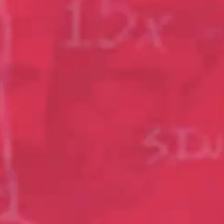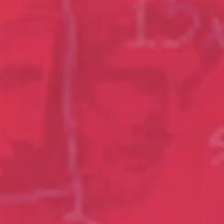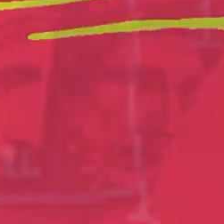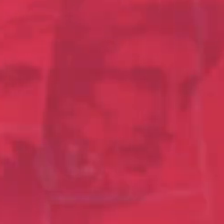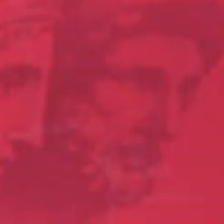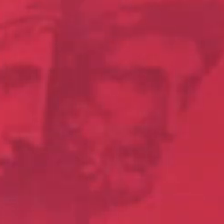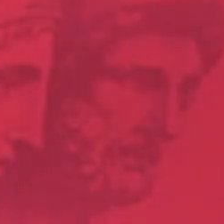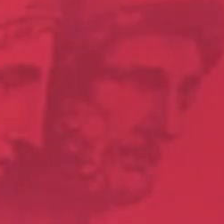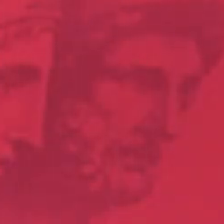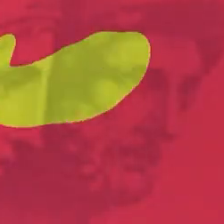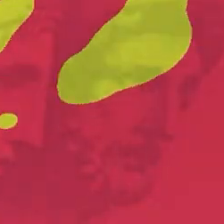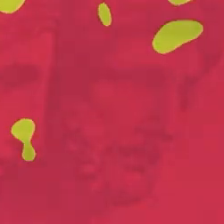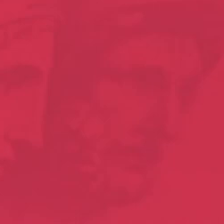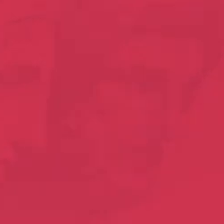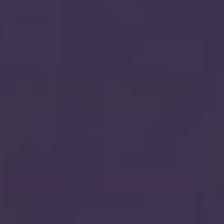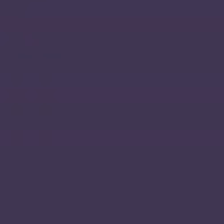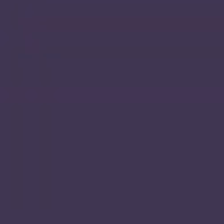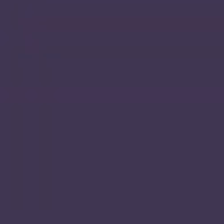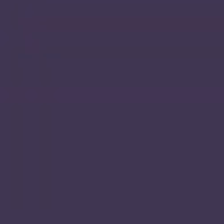Música